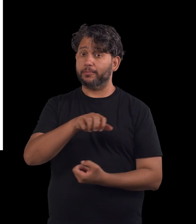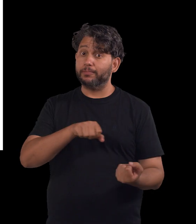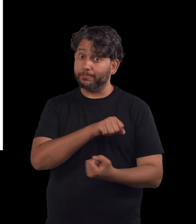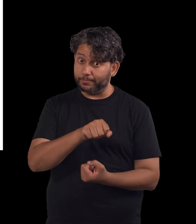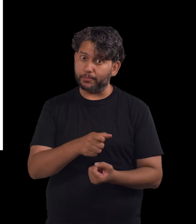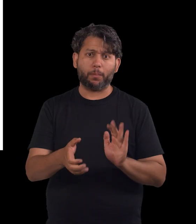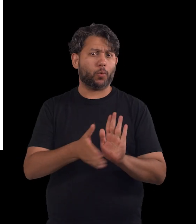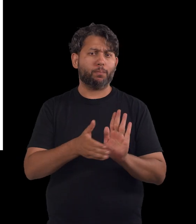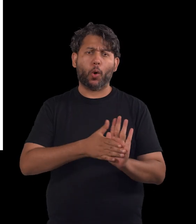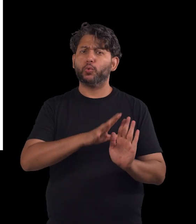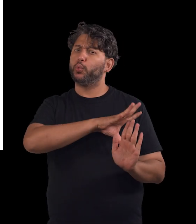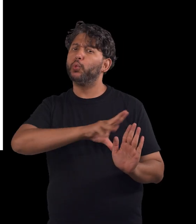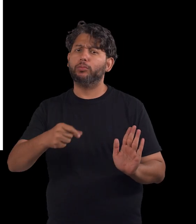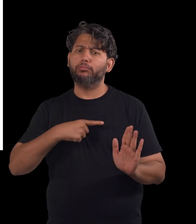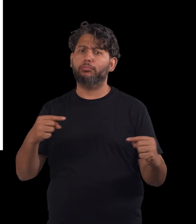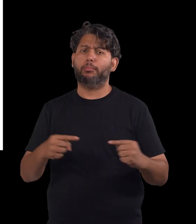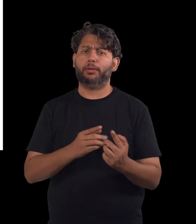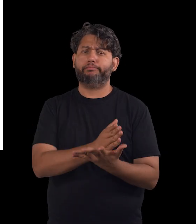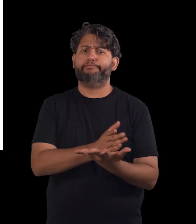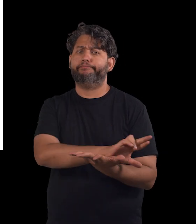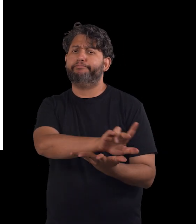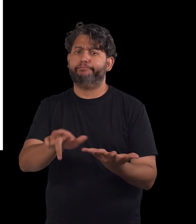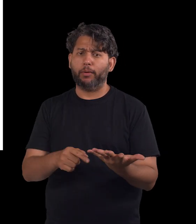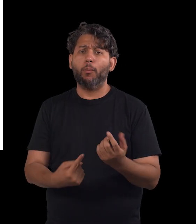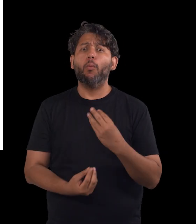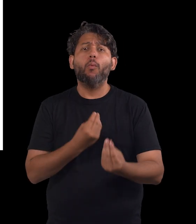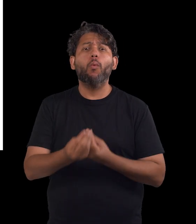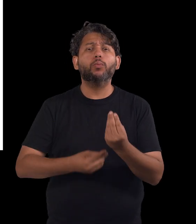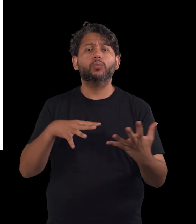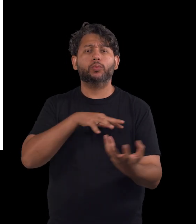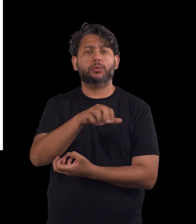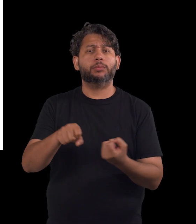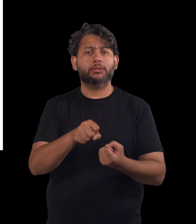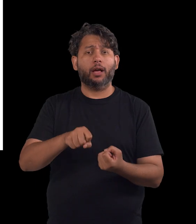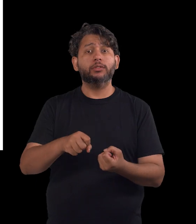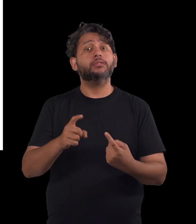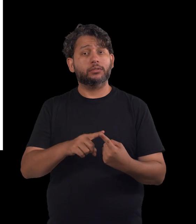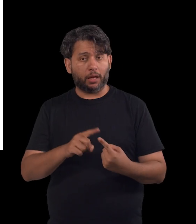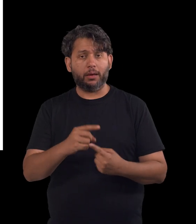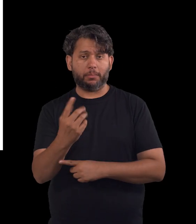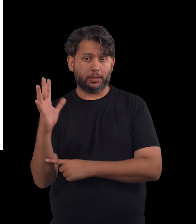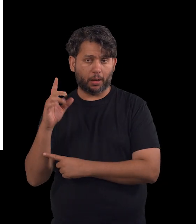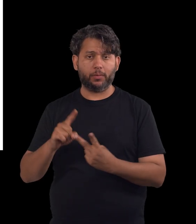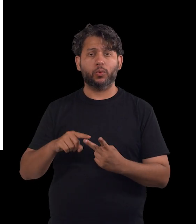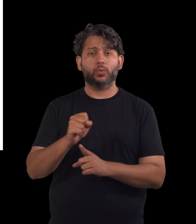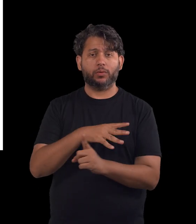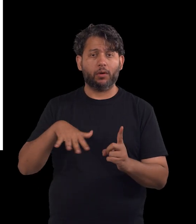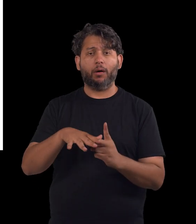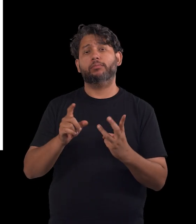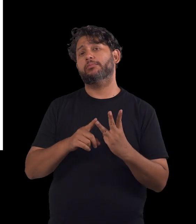sustentável atravessa toda a proposta, incentivando a compreensão da sustentabilidade em suas dimensões